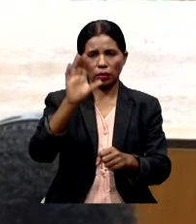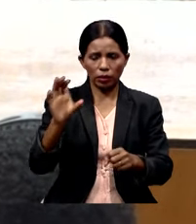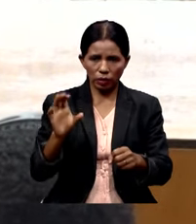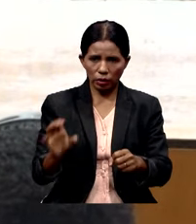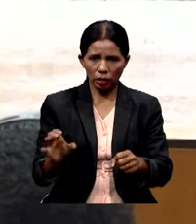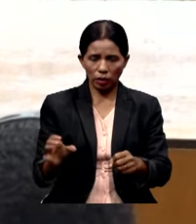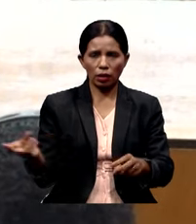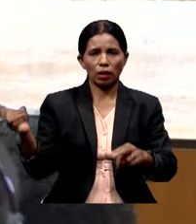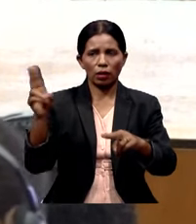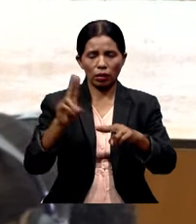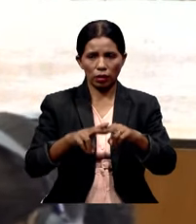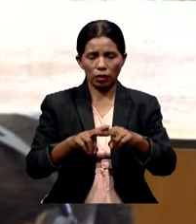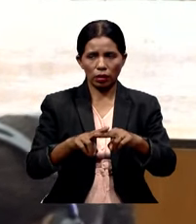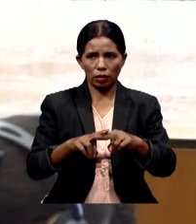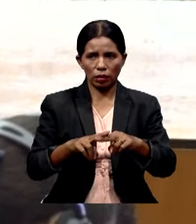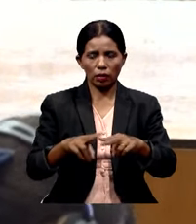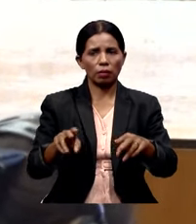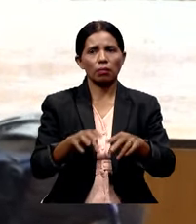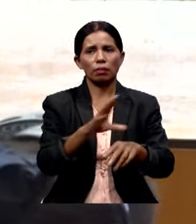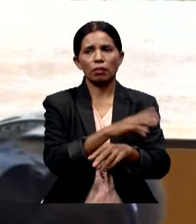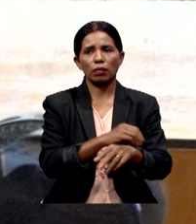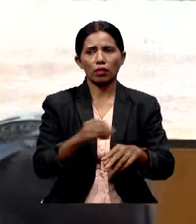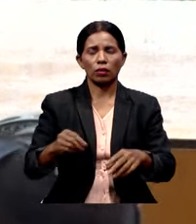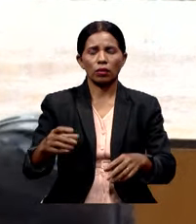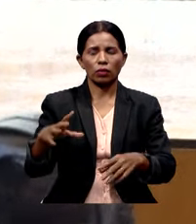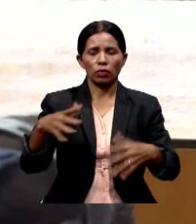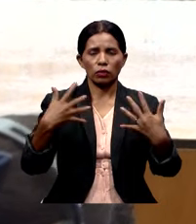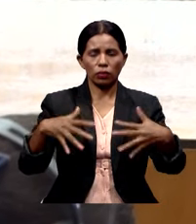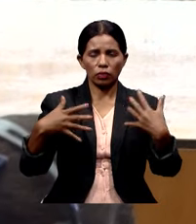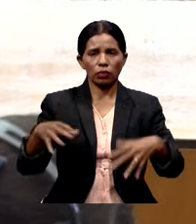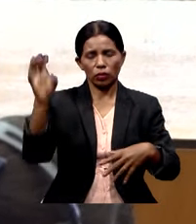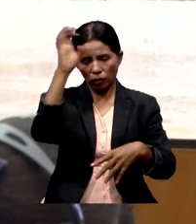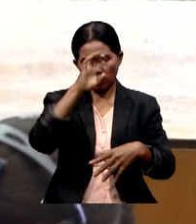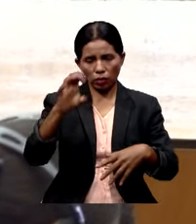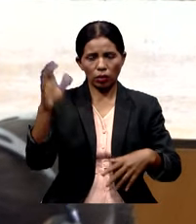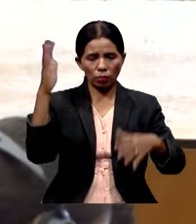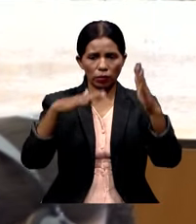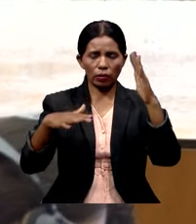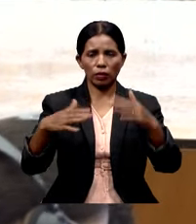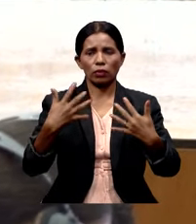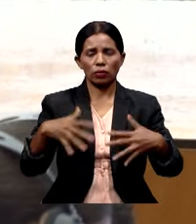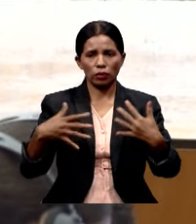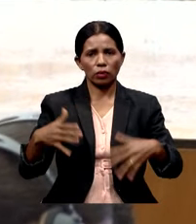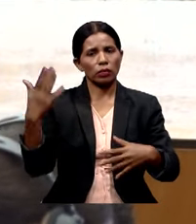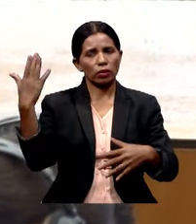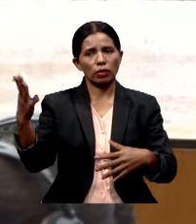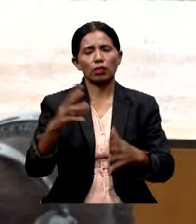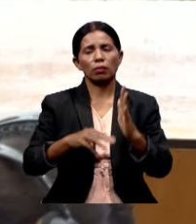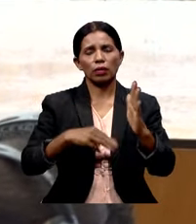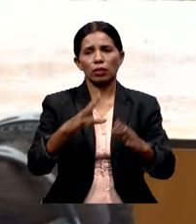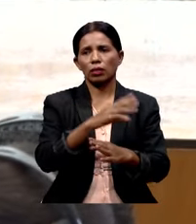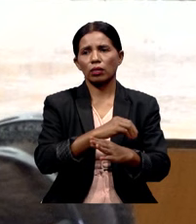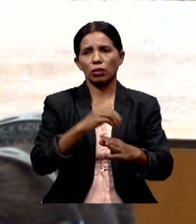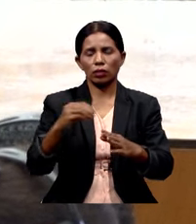aumenta para ATLIUTAN. Fundo e Europa, conflito e Médio Oriente, no mais